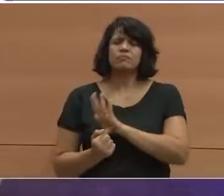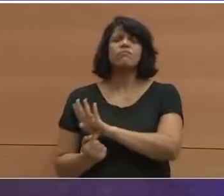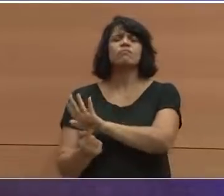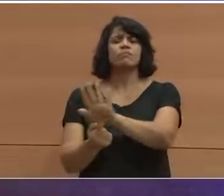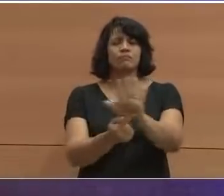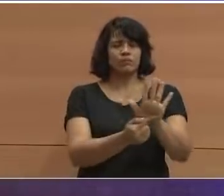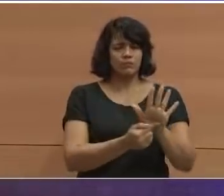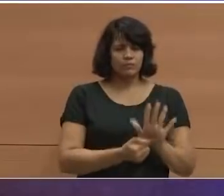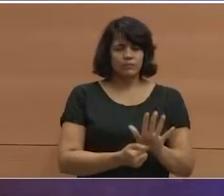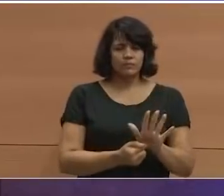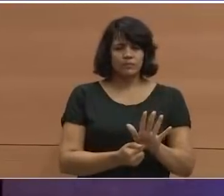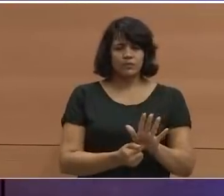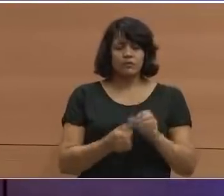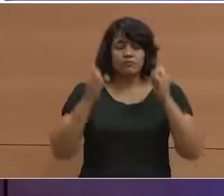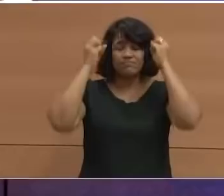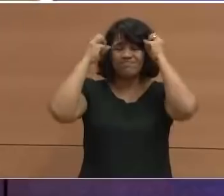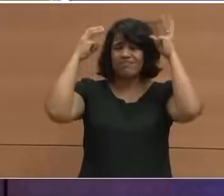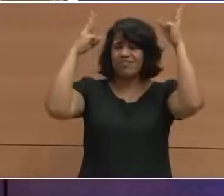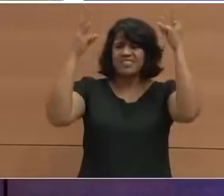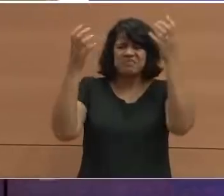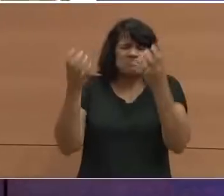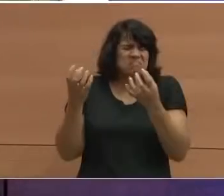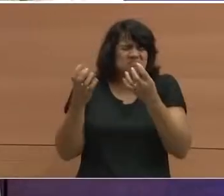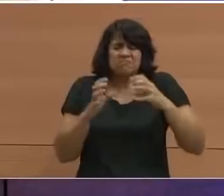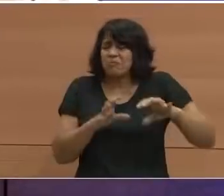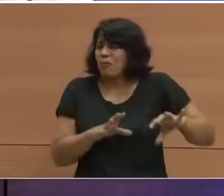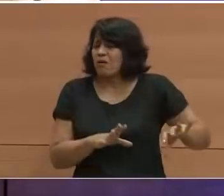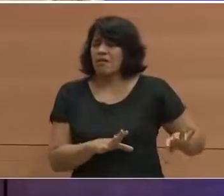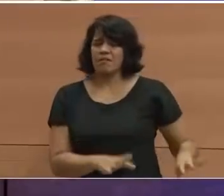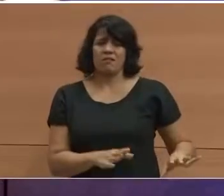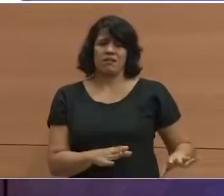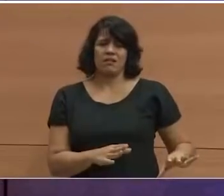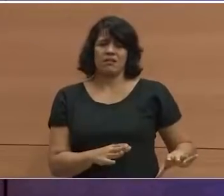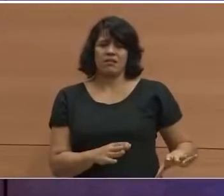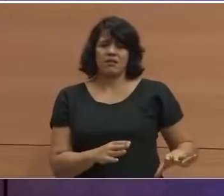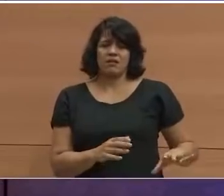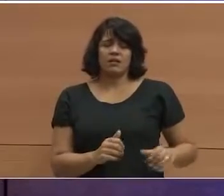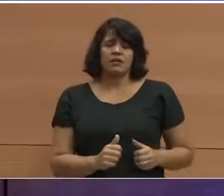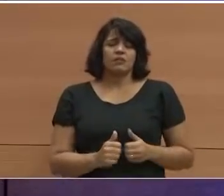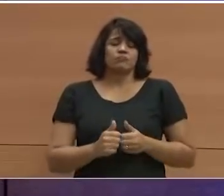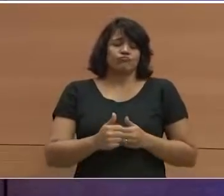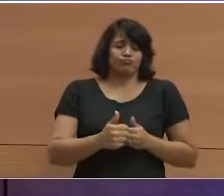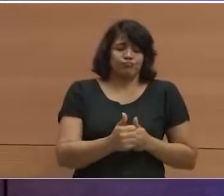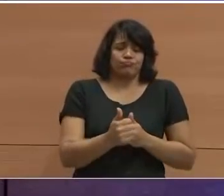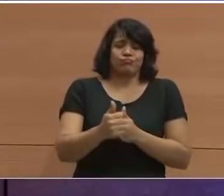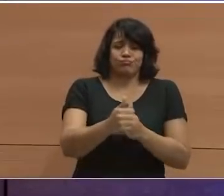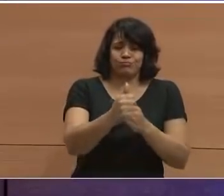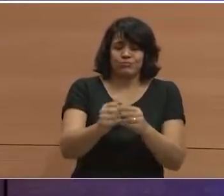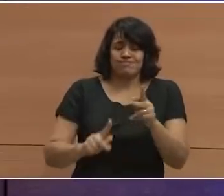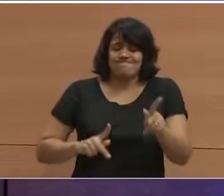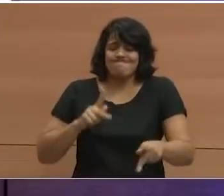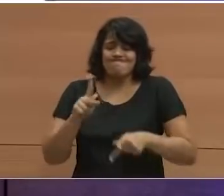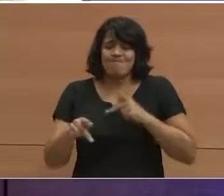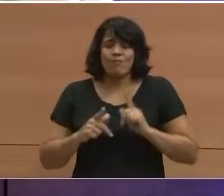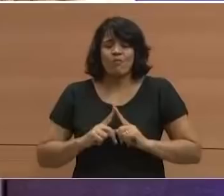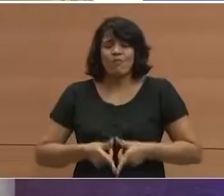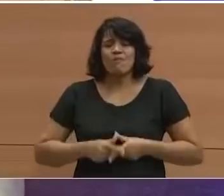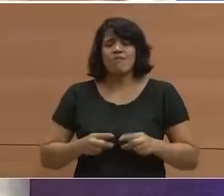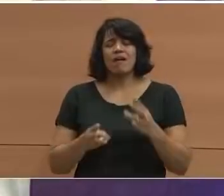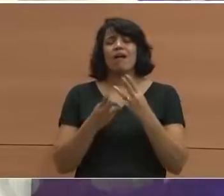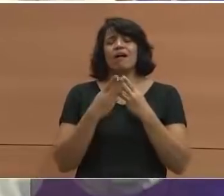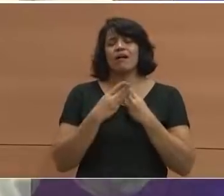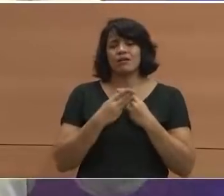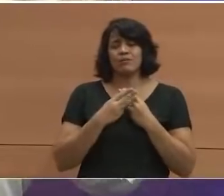que Moisés não queria levar a cabo o que o Senhor queria que ele levasse, porque ele já se